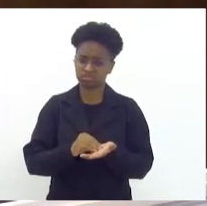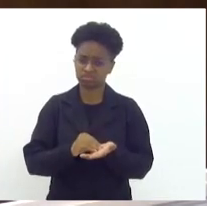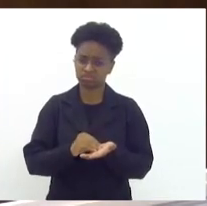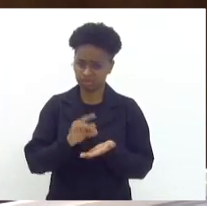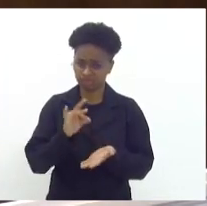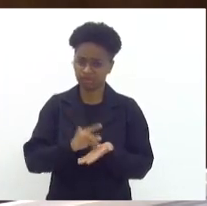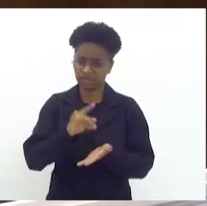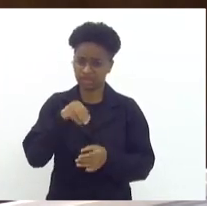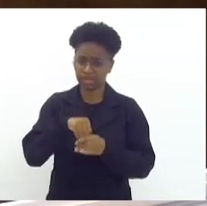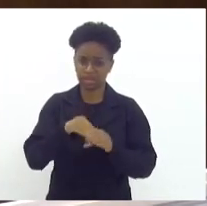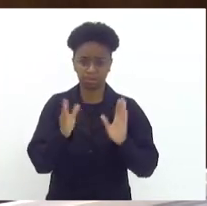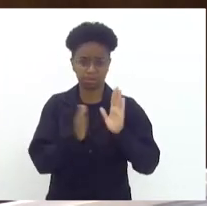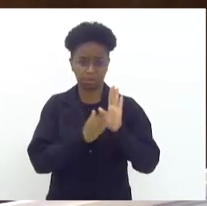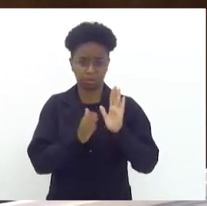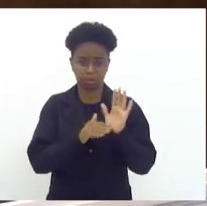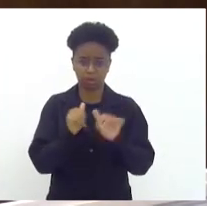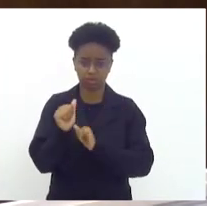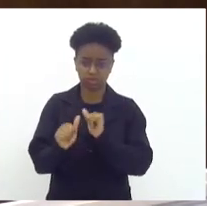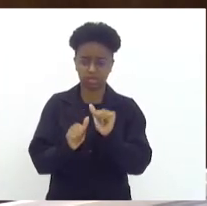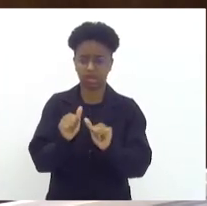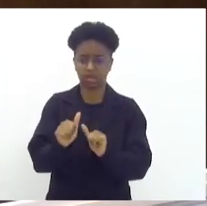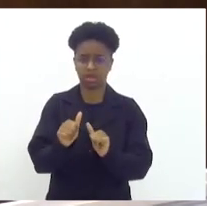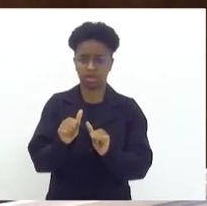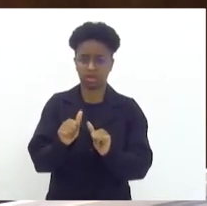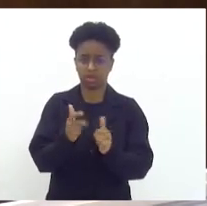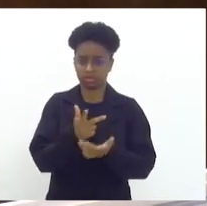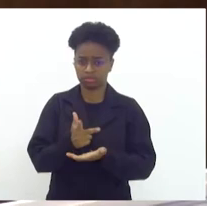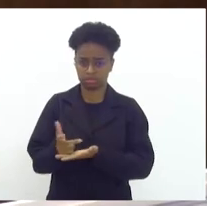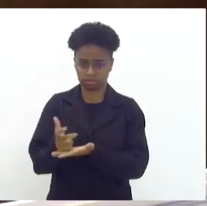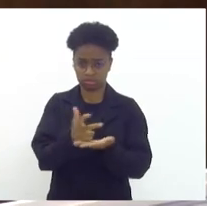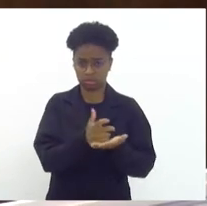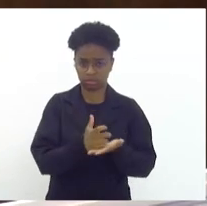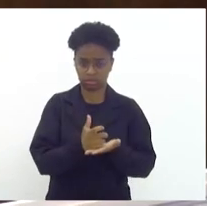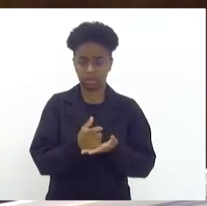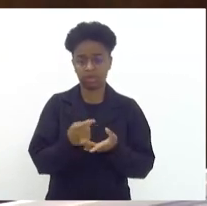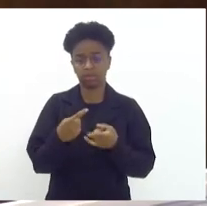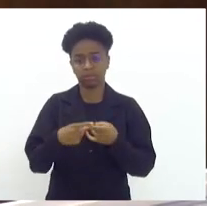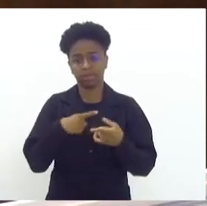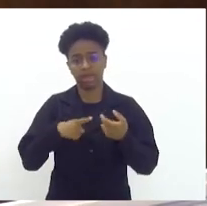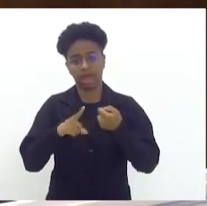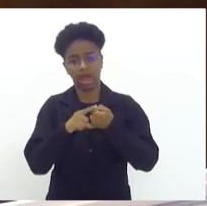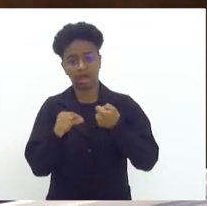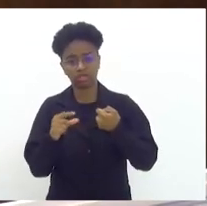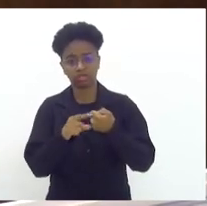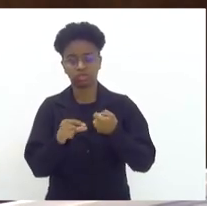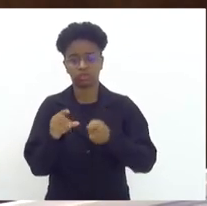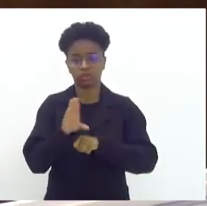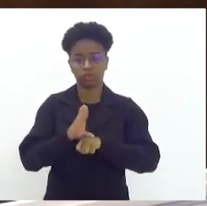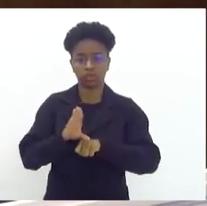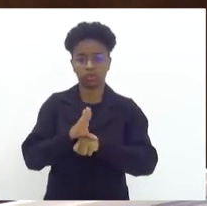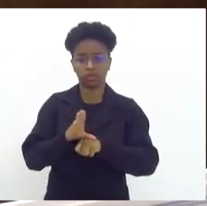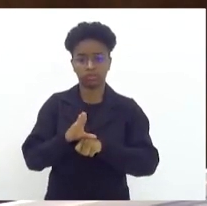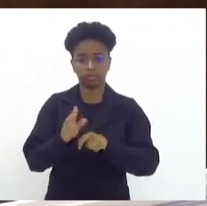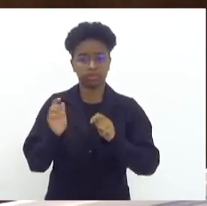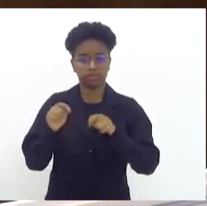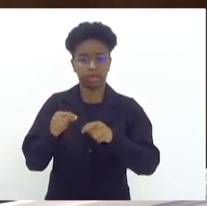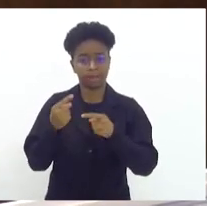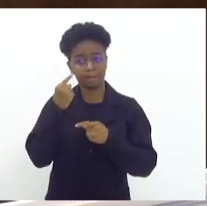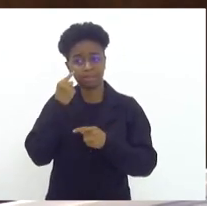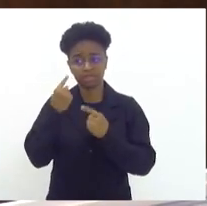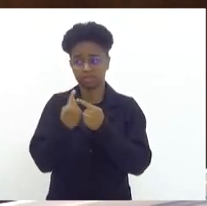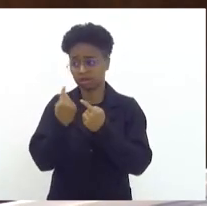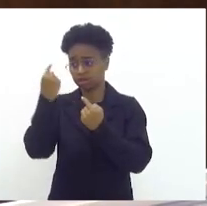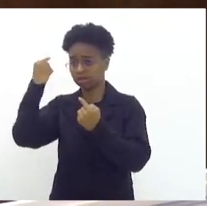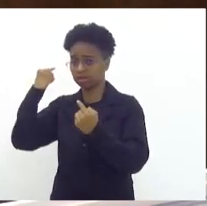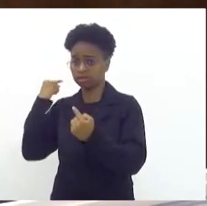proposta de reforma é um artigo na constituição que volte ao passado já que